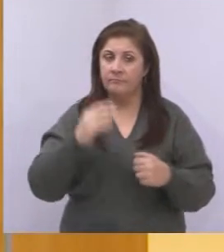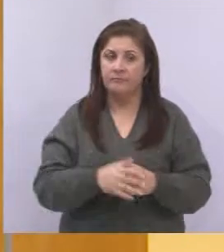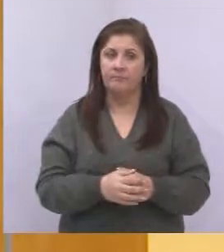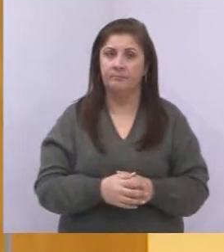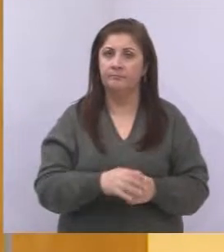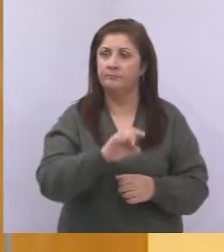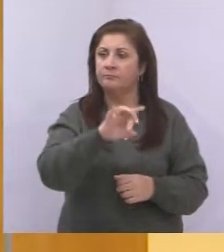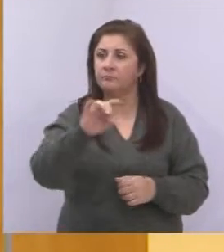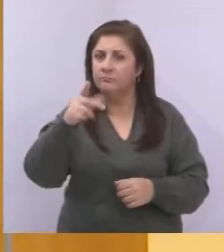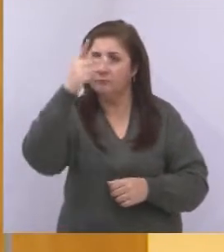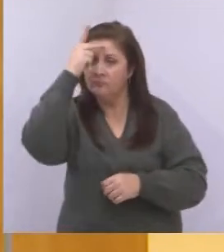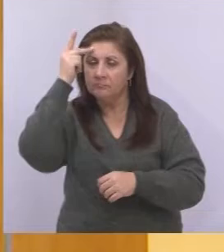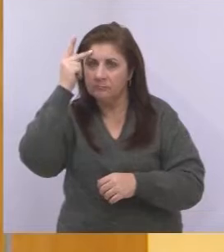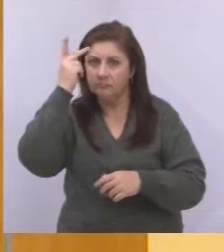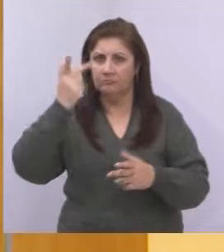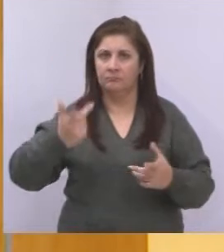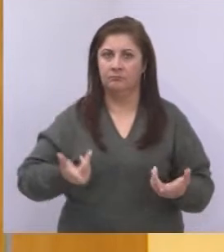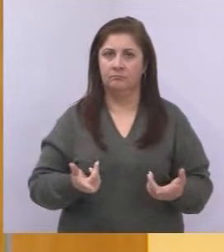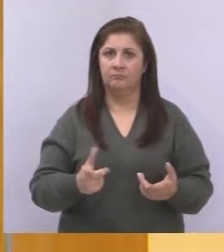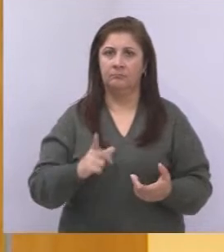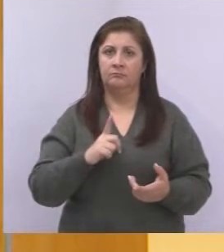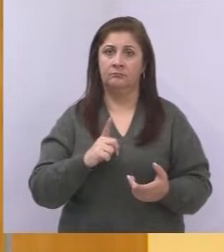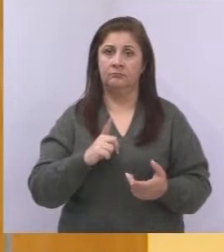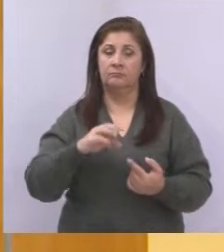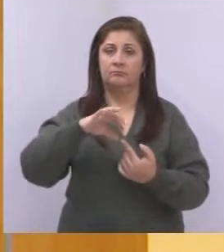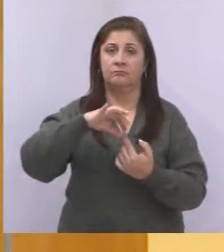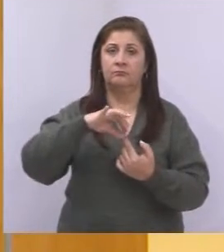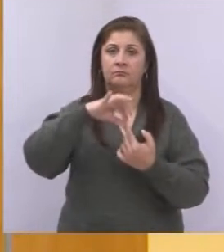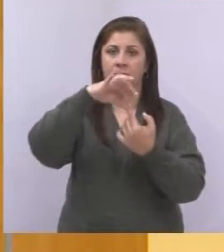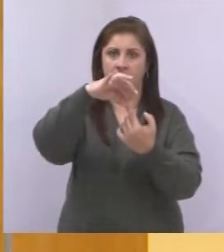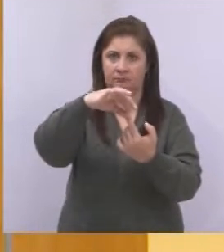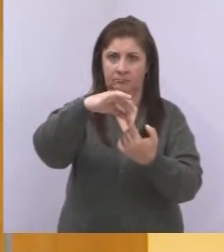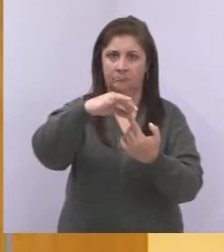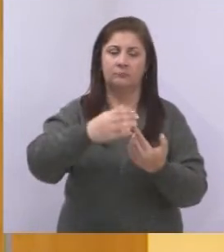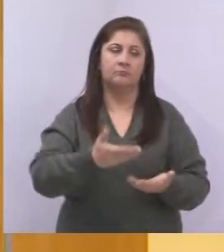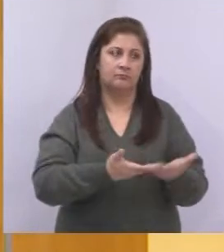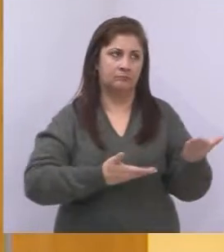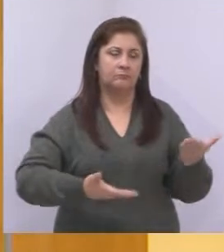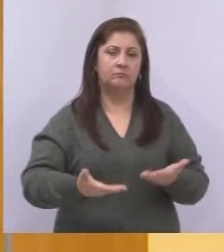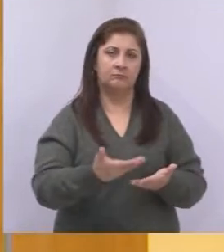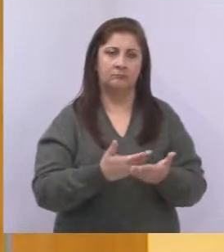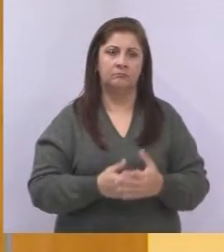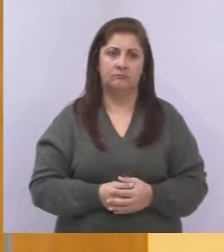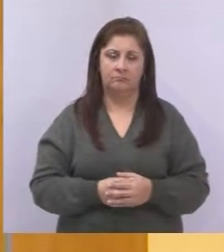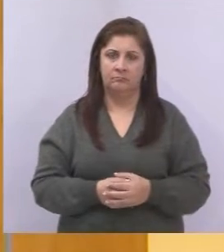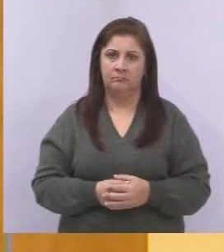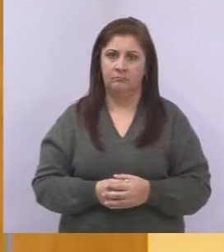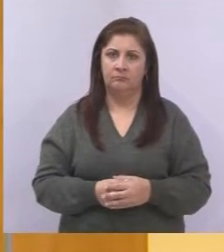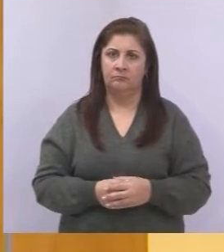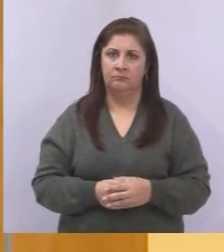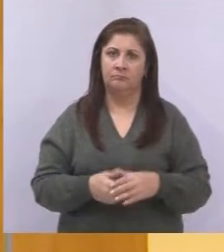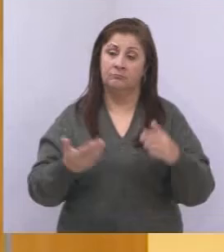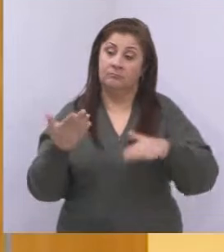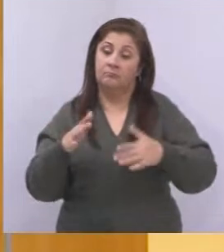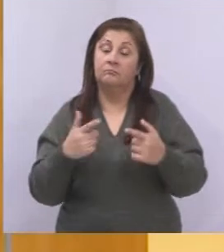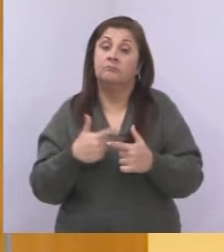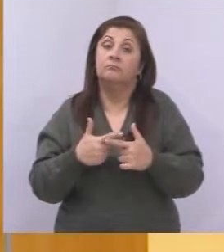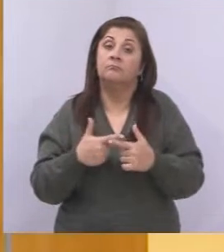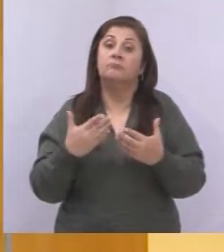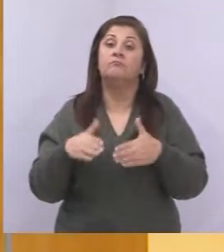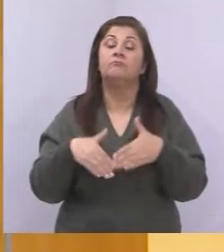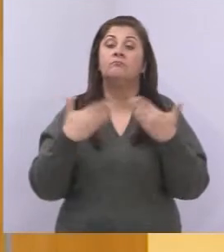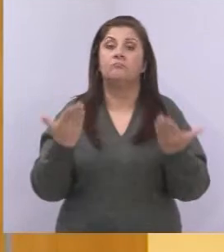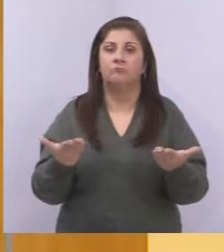cada paciente tem a sua prioridade de atendimento, dependendo do seu motivo de